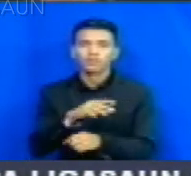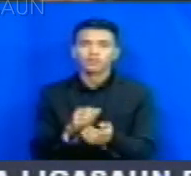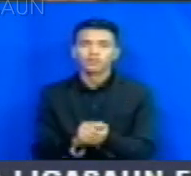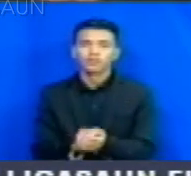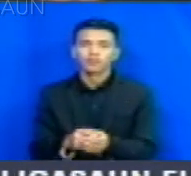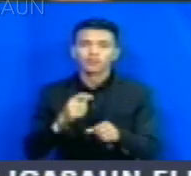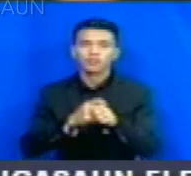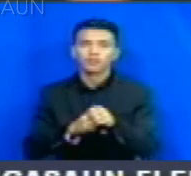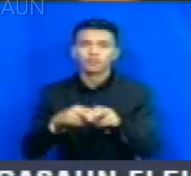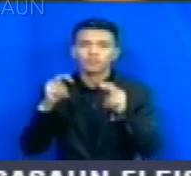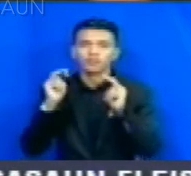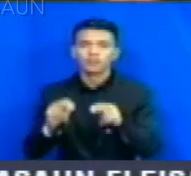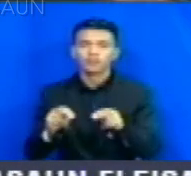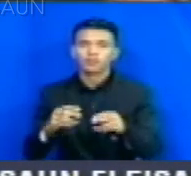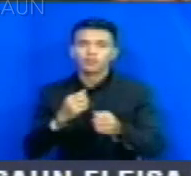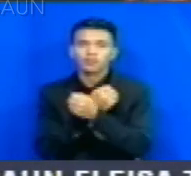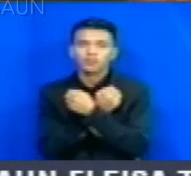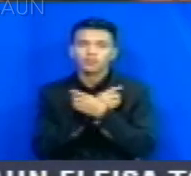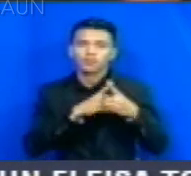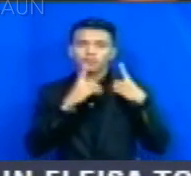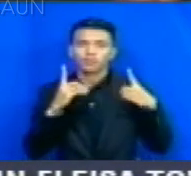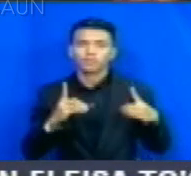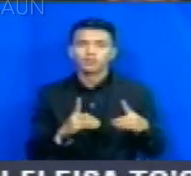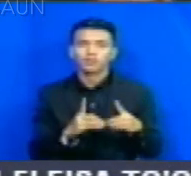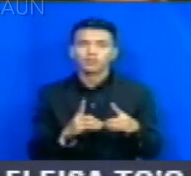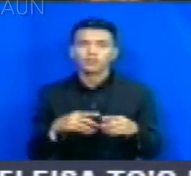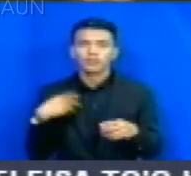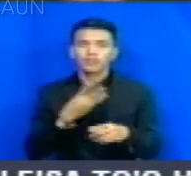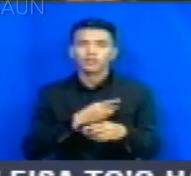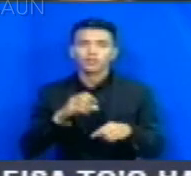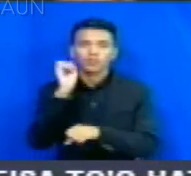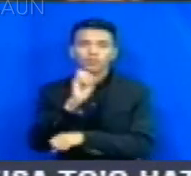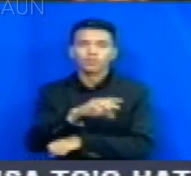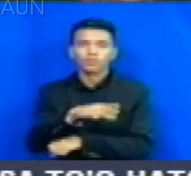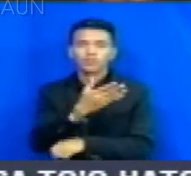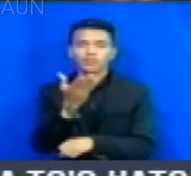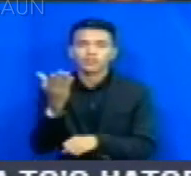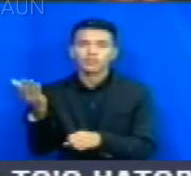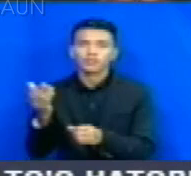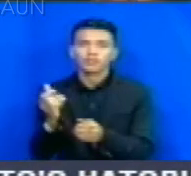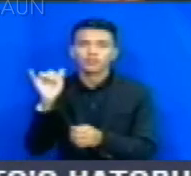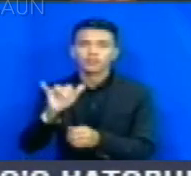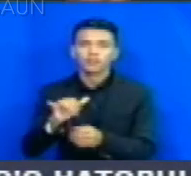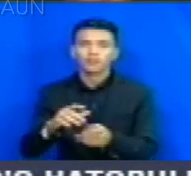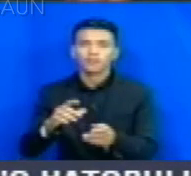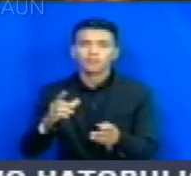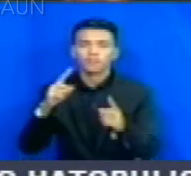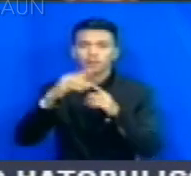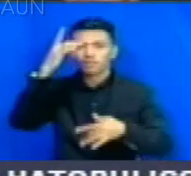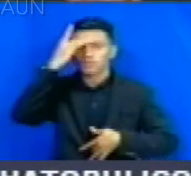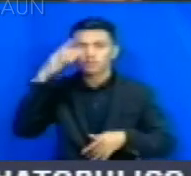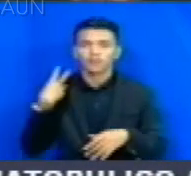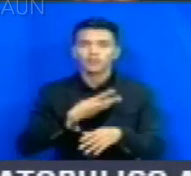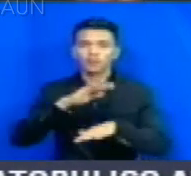fé, oan, quando precisa, e tenia domi, precisa, e tenia calor humano, e ta husik sira, bahal te tugas, ba mora seneba, nebe, e ta